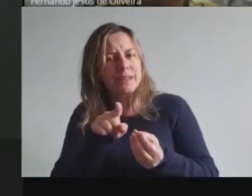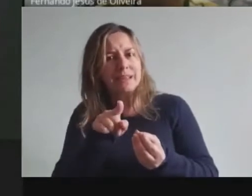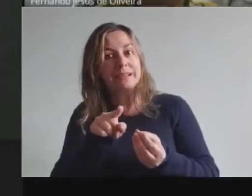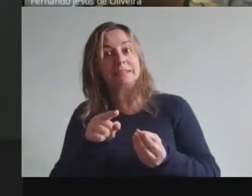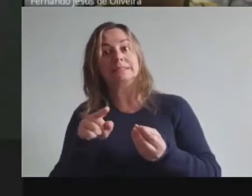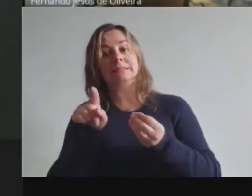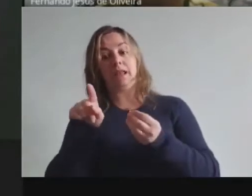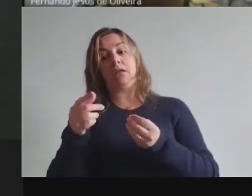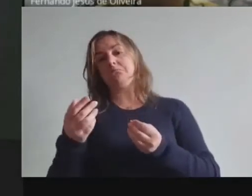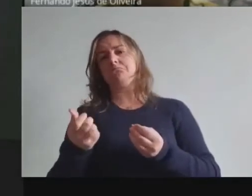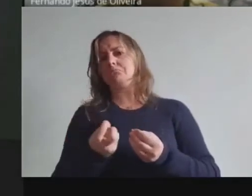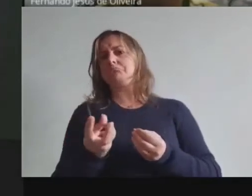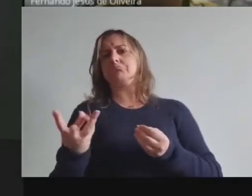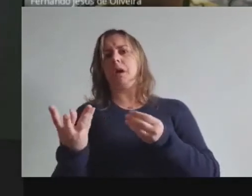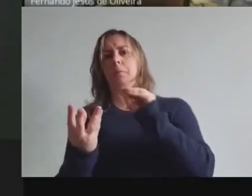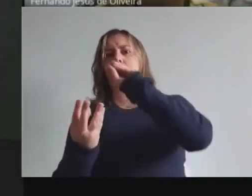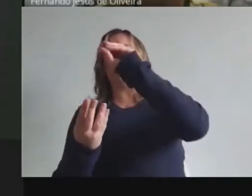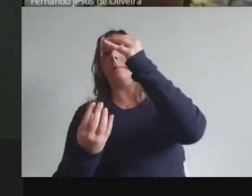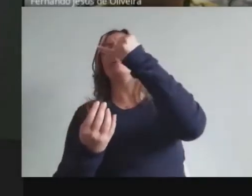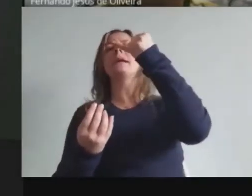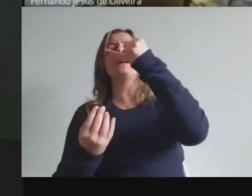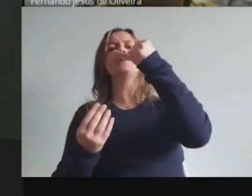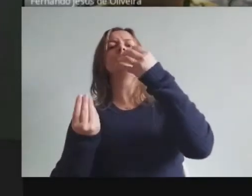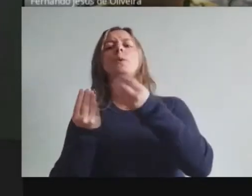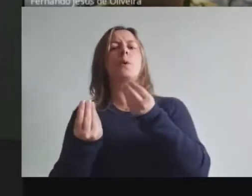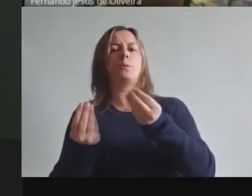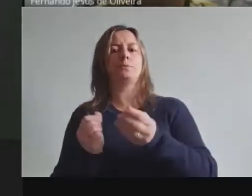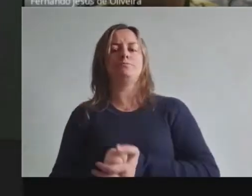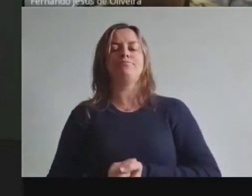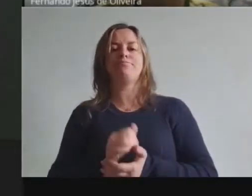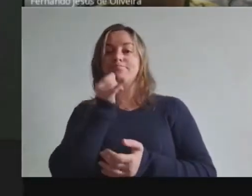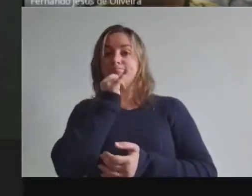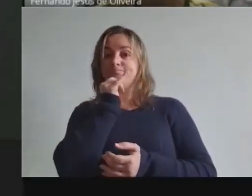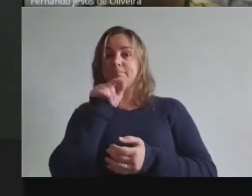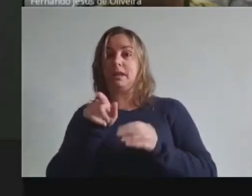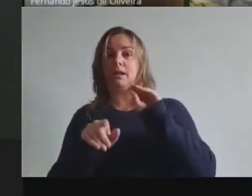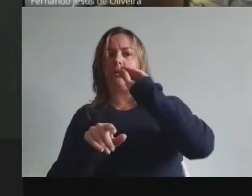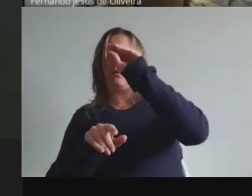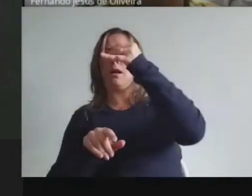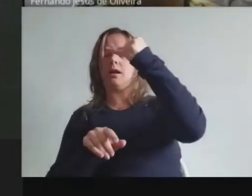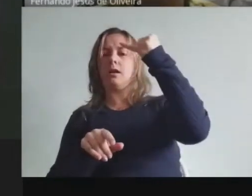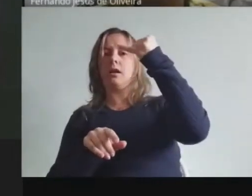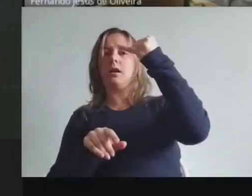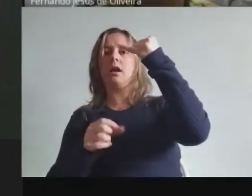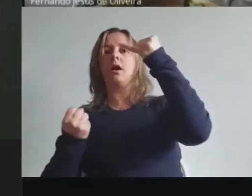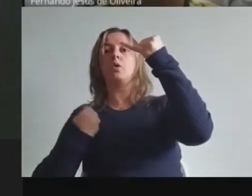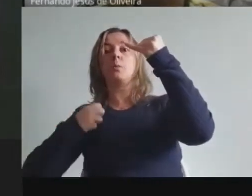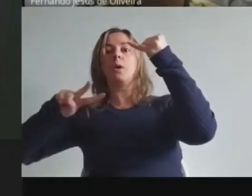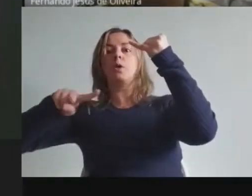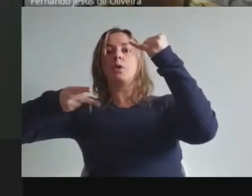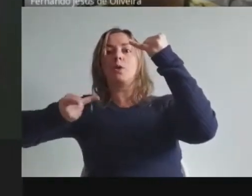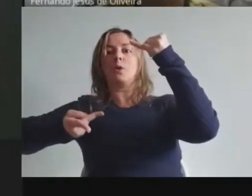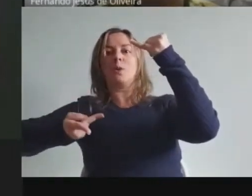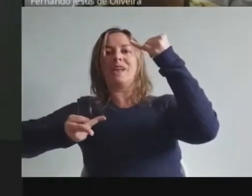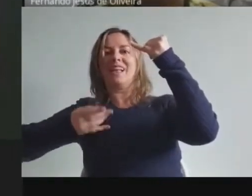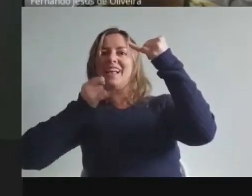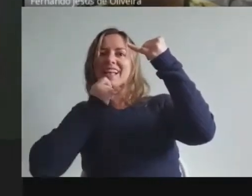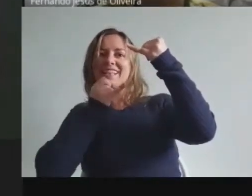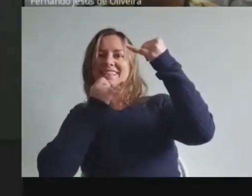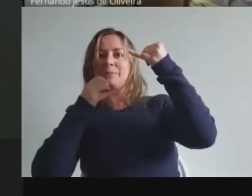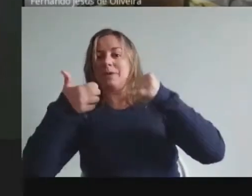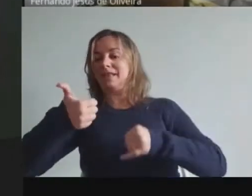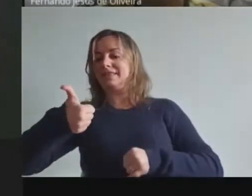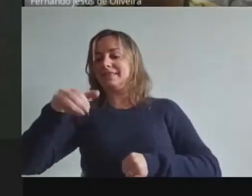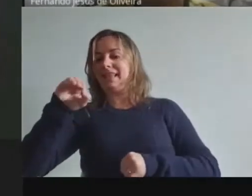uma potência negativa? Quando você tem um expoente negativo, ele inverte o número, né? Quer dizer, 10 elevado a menos